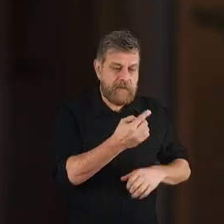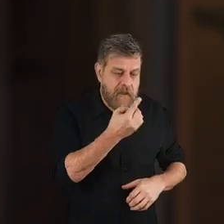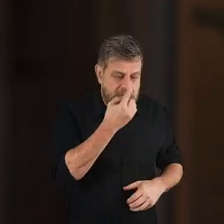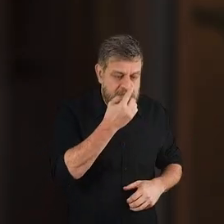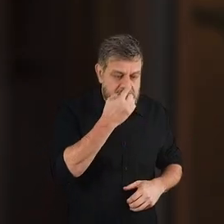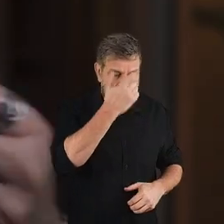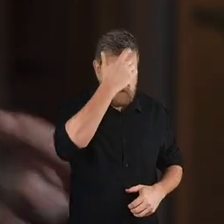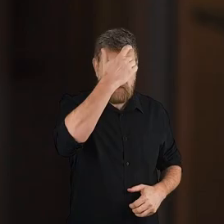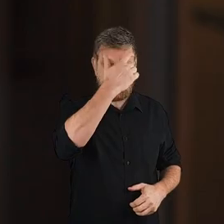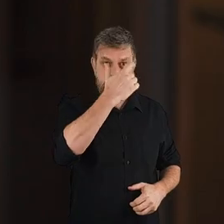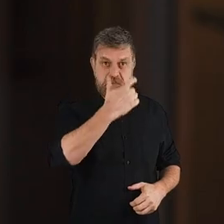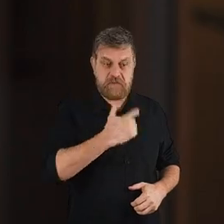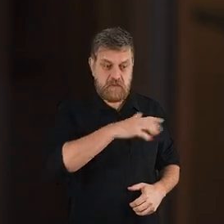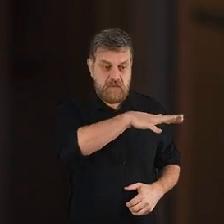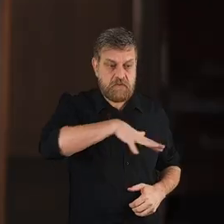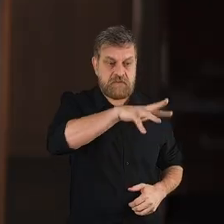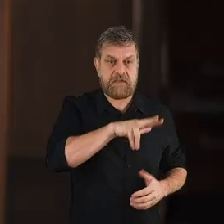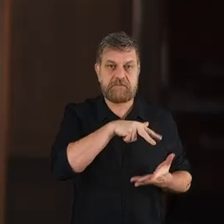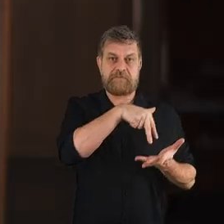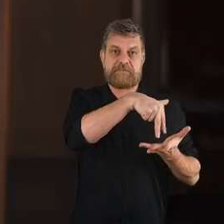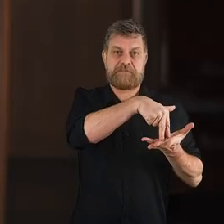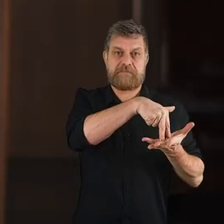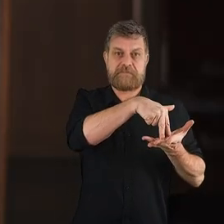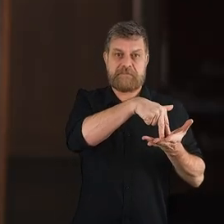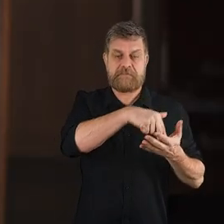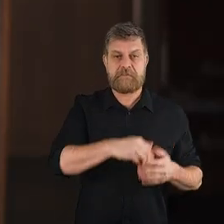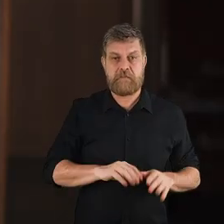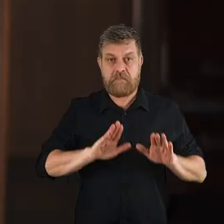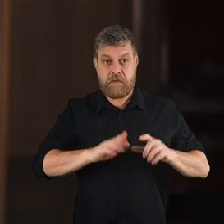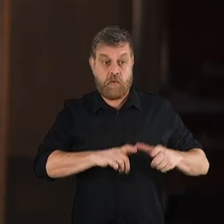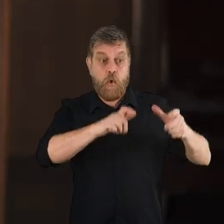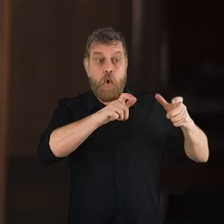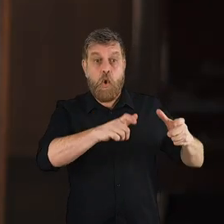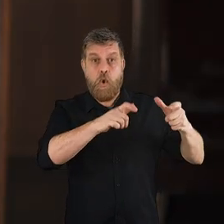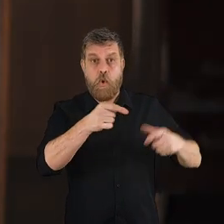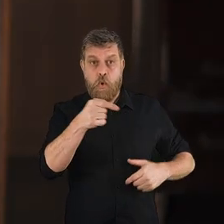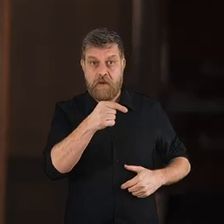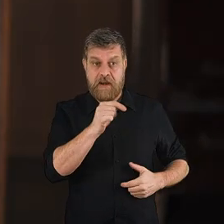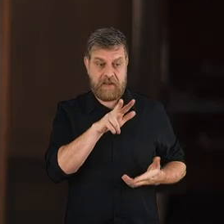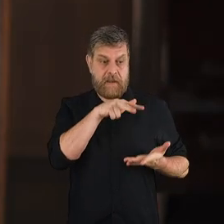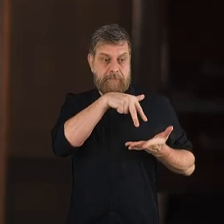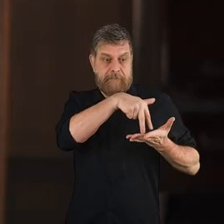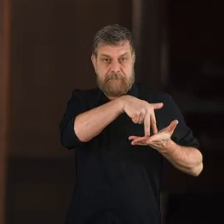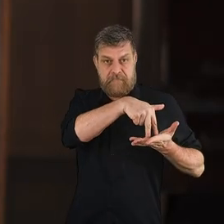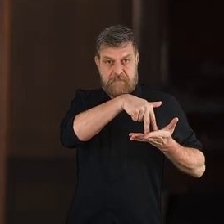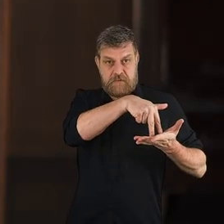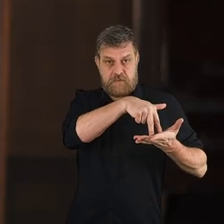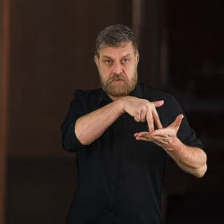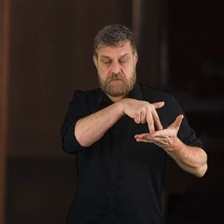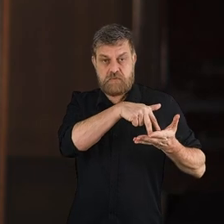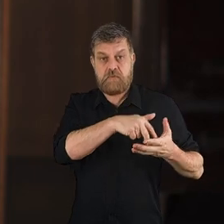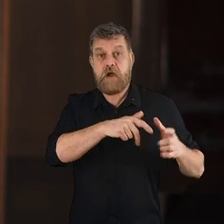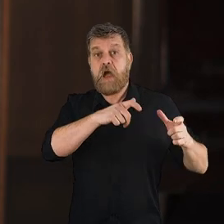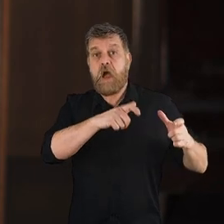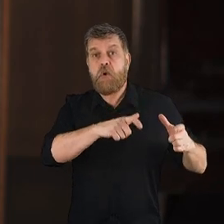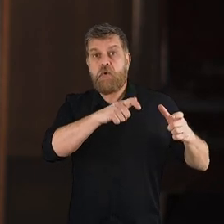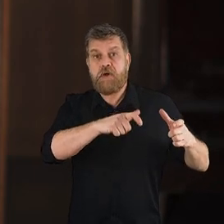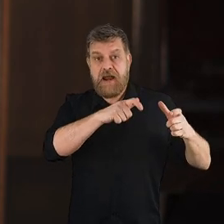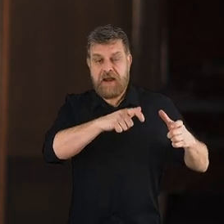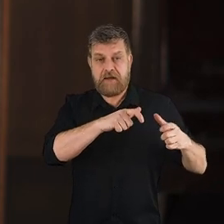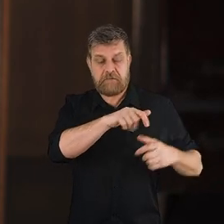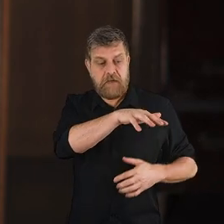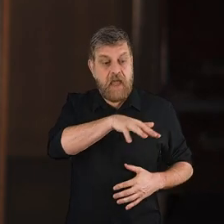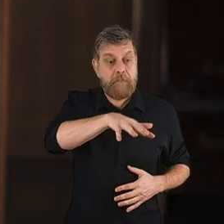indivíduo sobre o espaço. Então, o lugar de uma pessoa é aquele